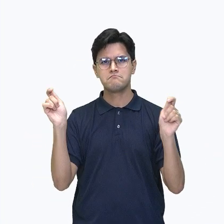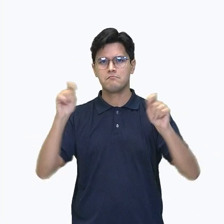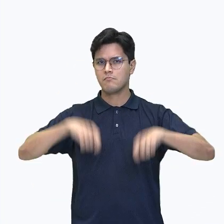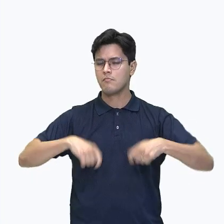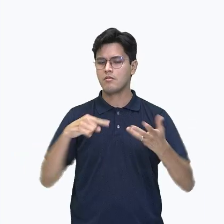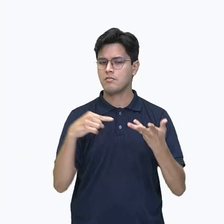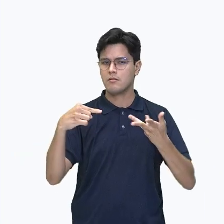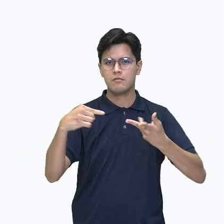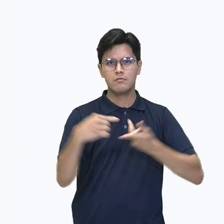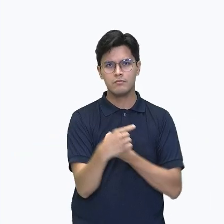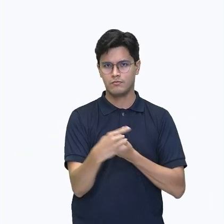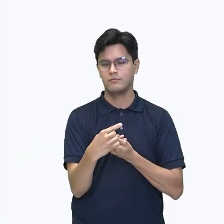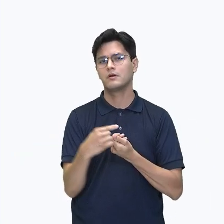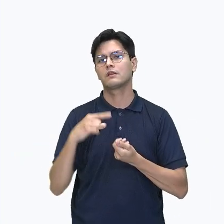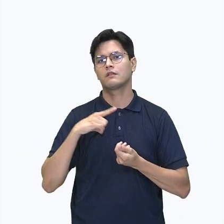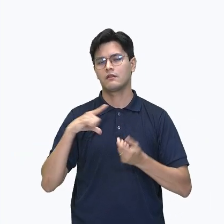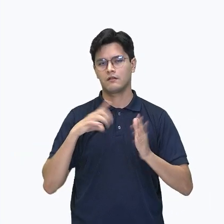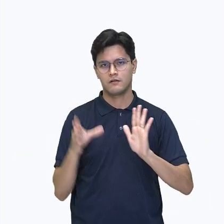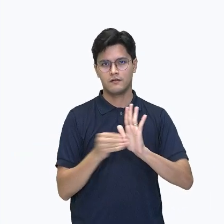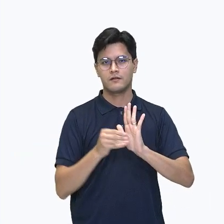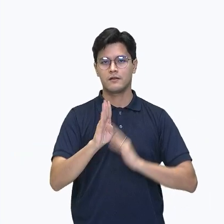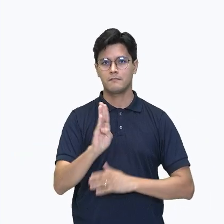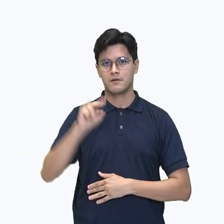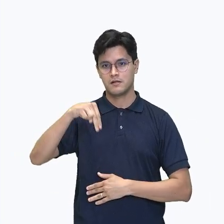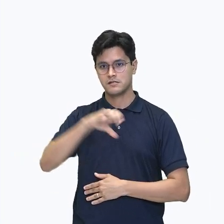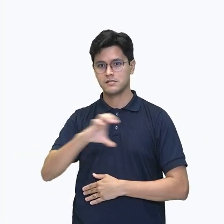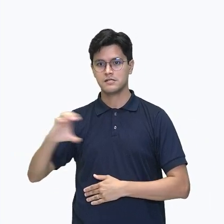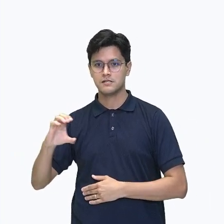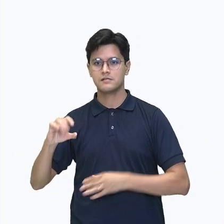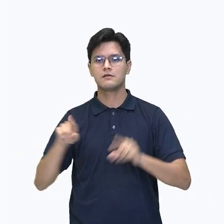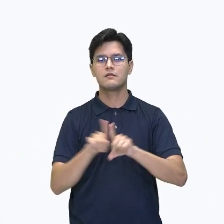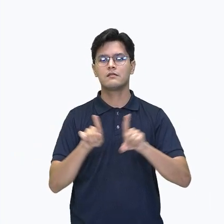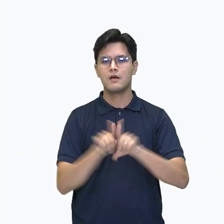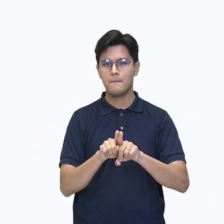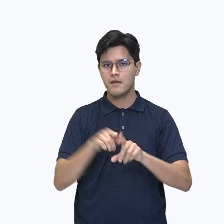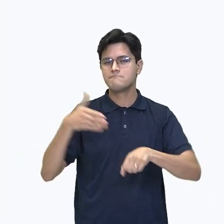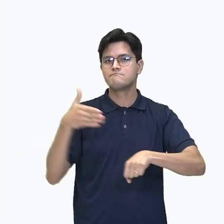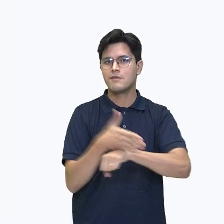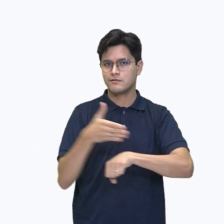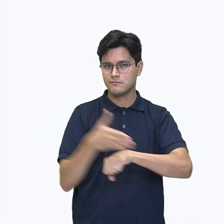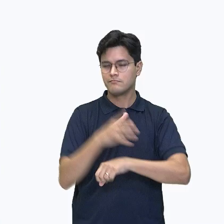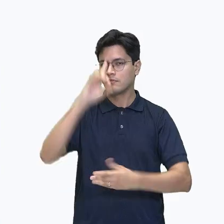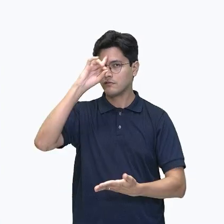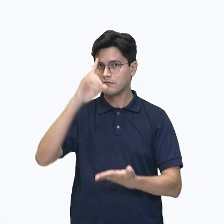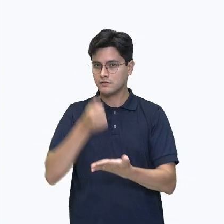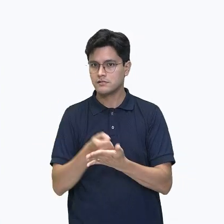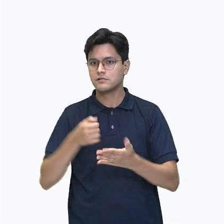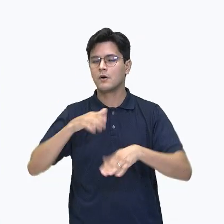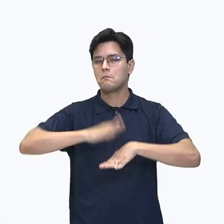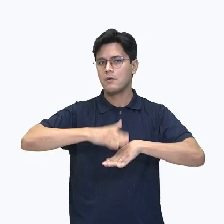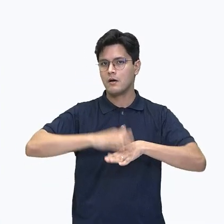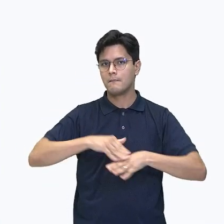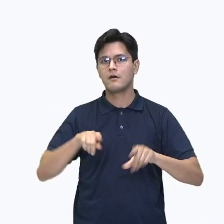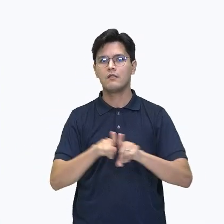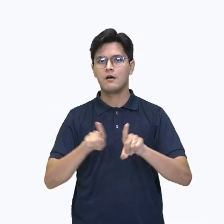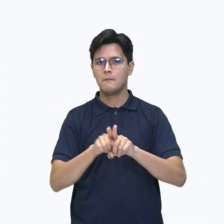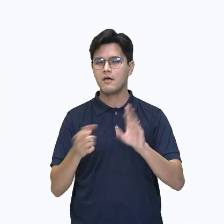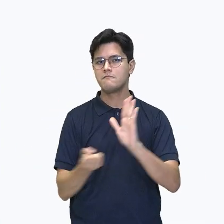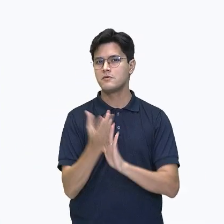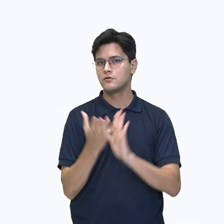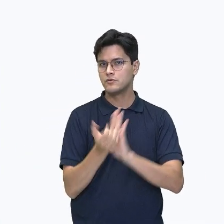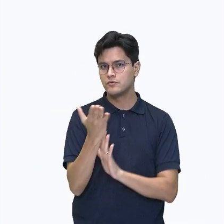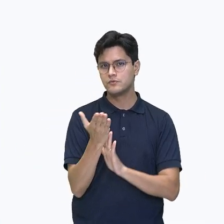na BNCC, né? Participação ativa nas decisões, produção de artefatos reais, vídeos, sites,